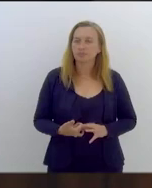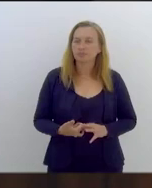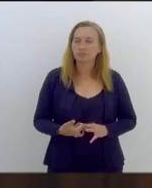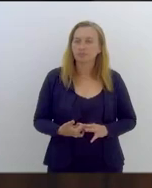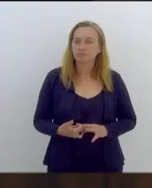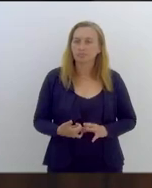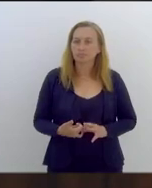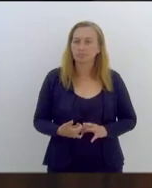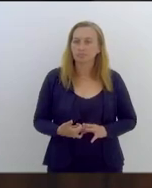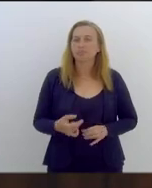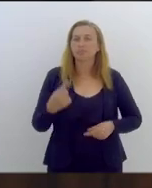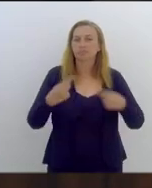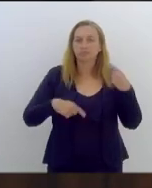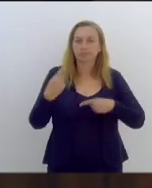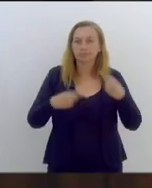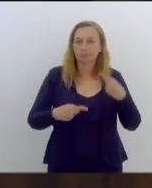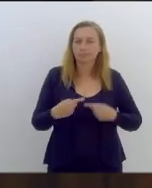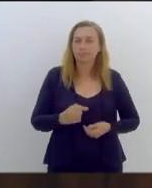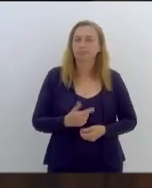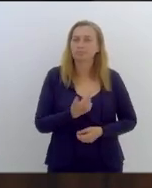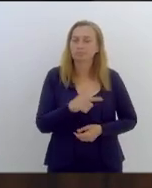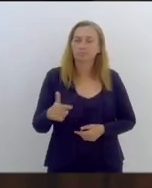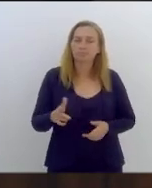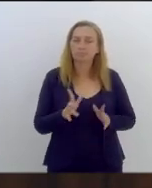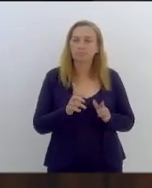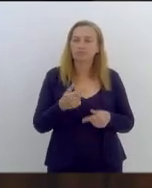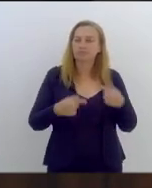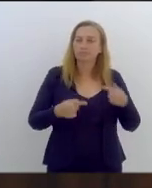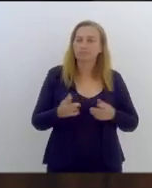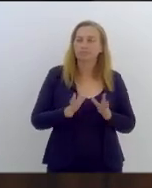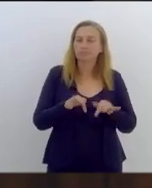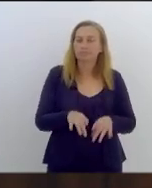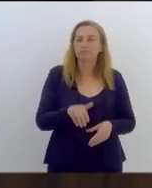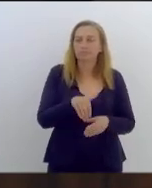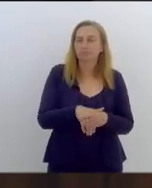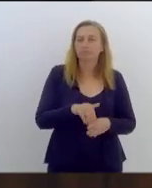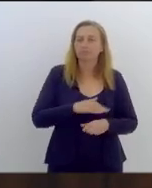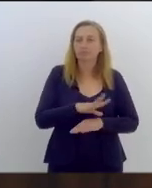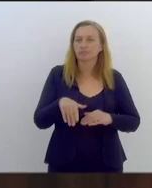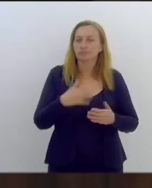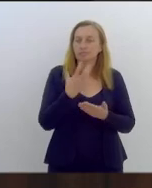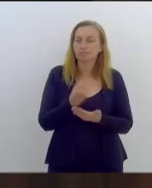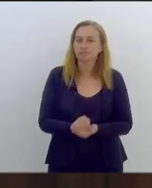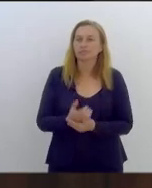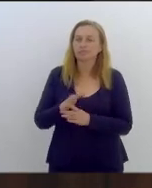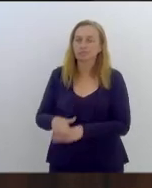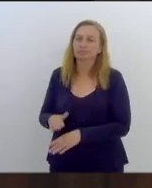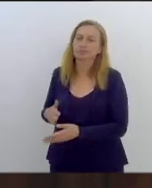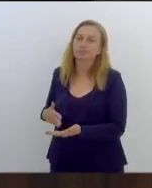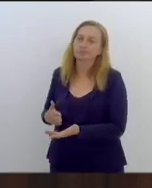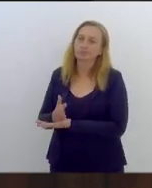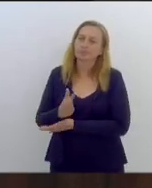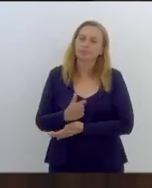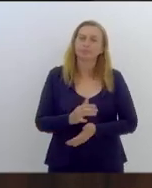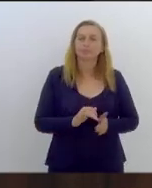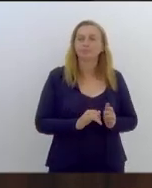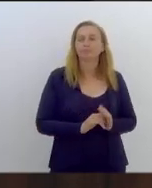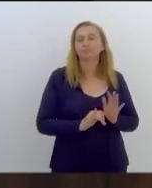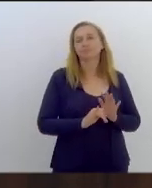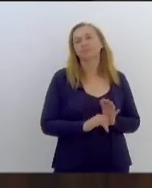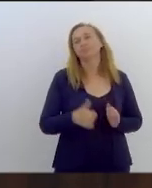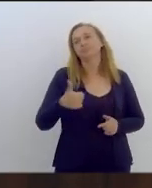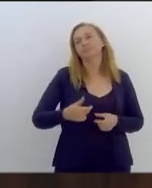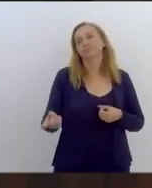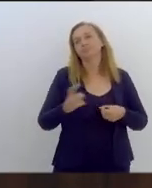Os pareceres emitidos em discussão. Não havendo que queira discutir, encerrada a discussão. Em votação. Se os que aprovam permaneçam como estão, aprovado em